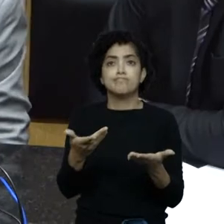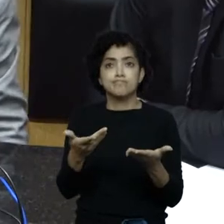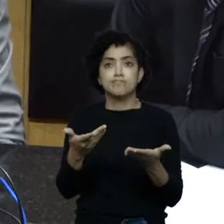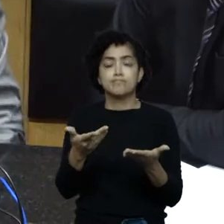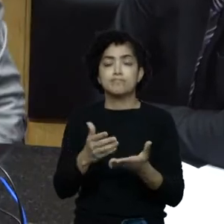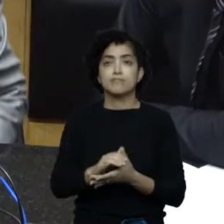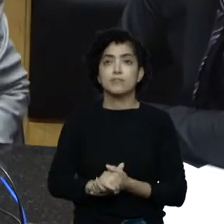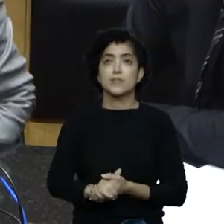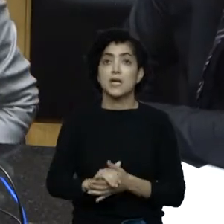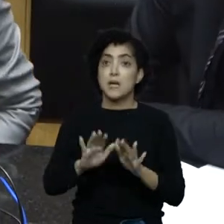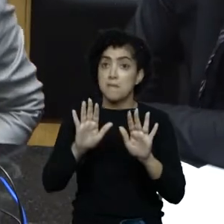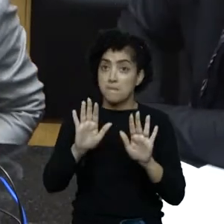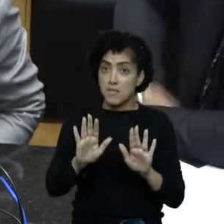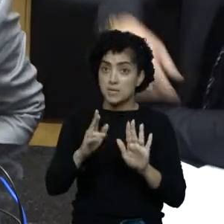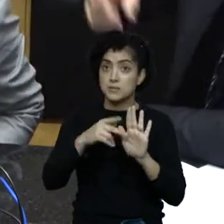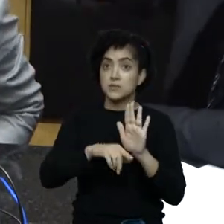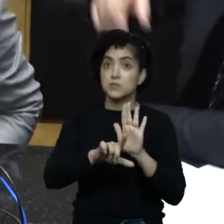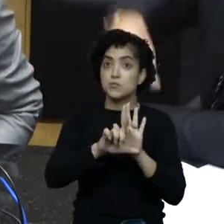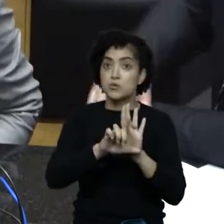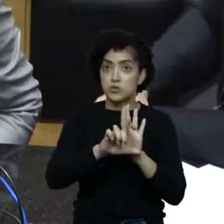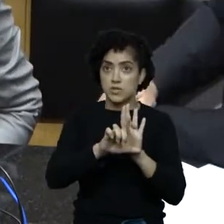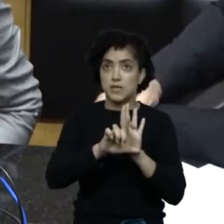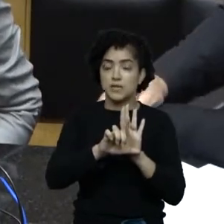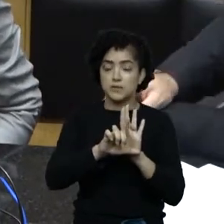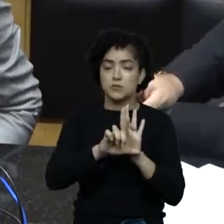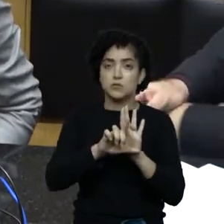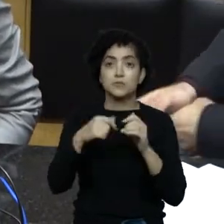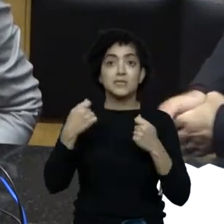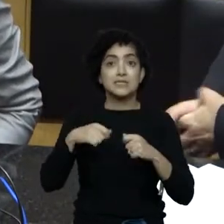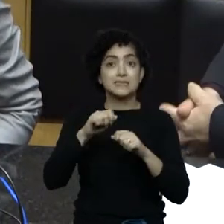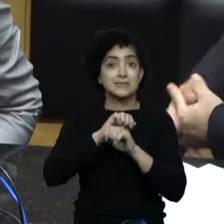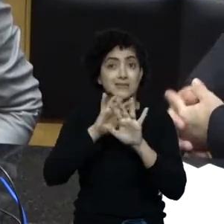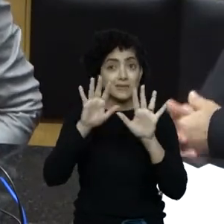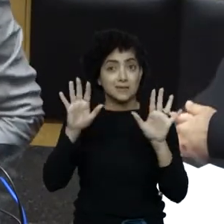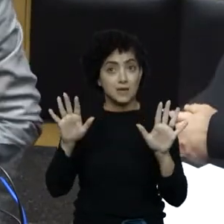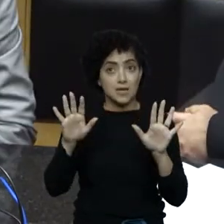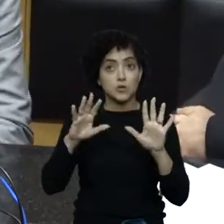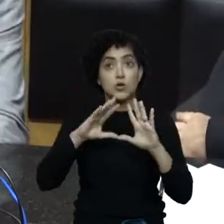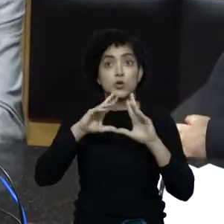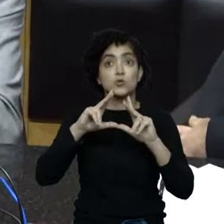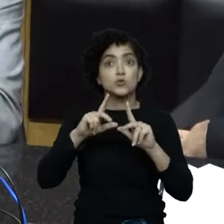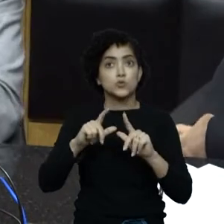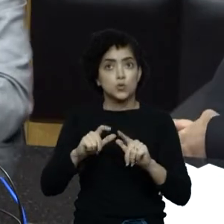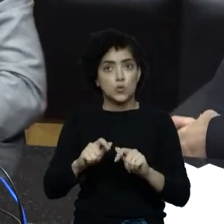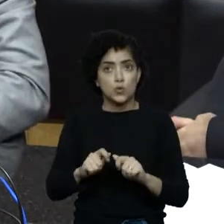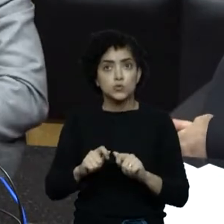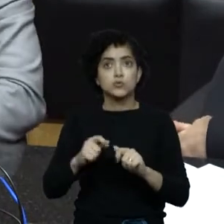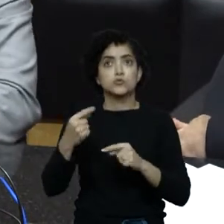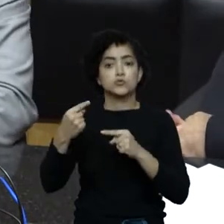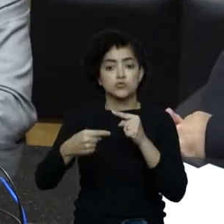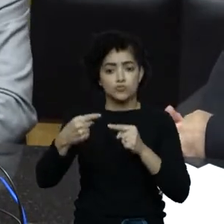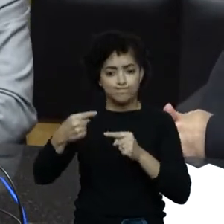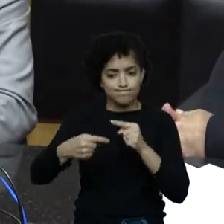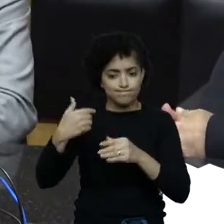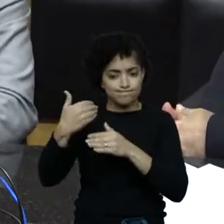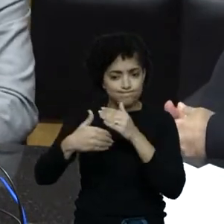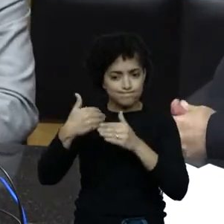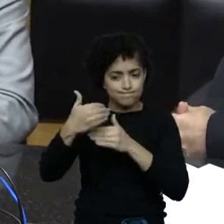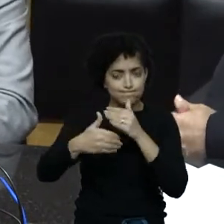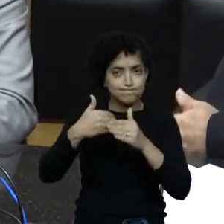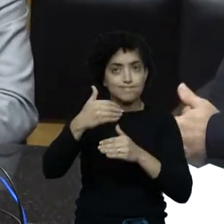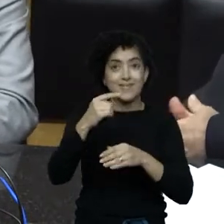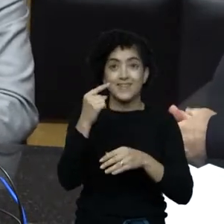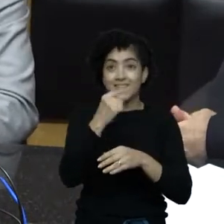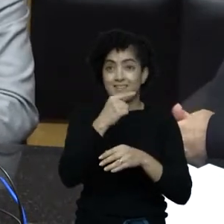mas esses projetos tem que é claro que todos eles tiveram uma ampla tramitação lá no interno do